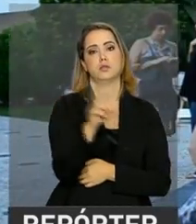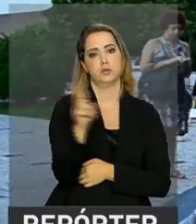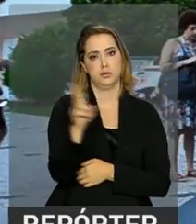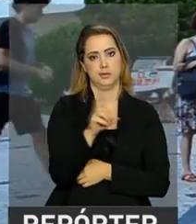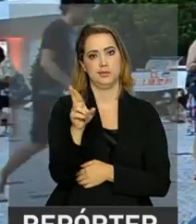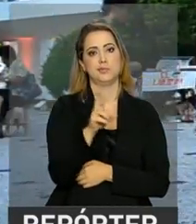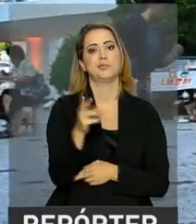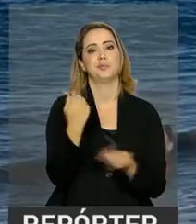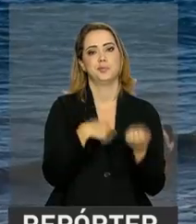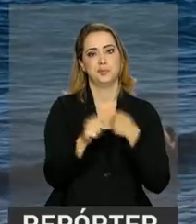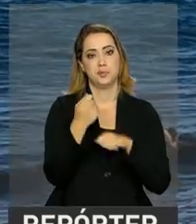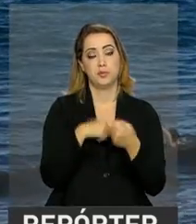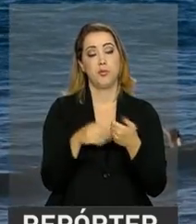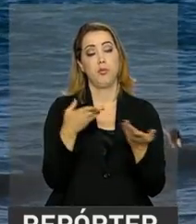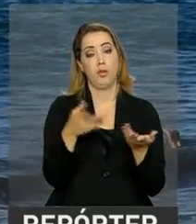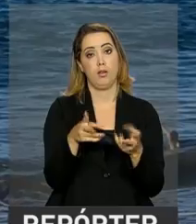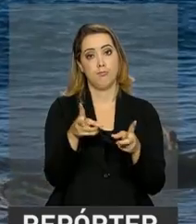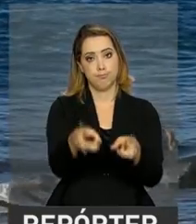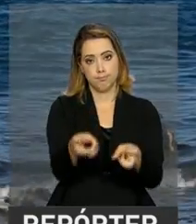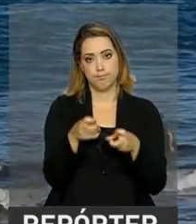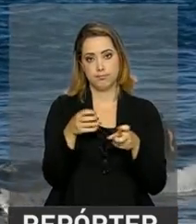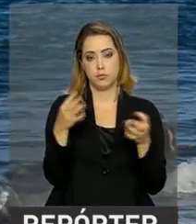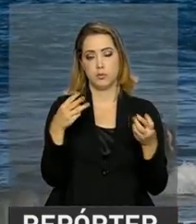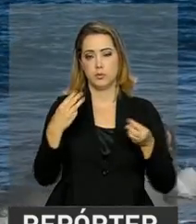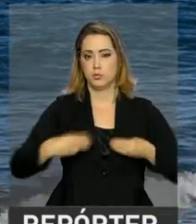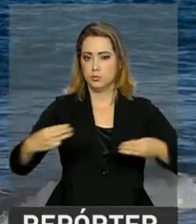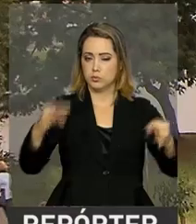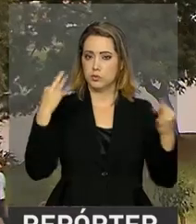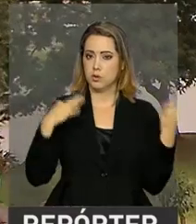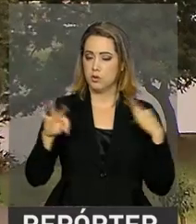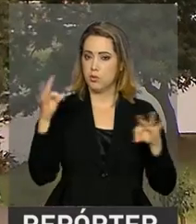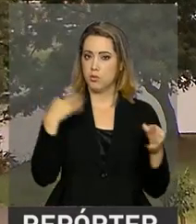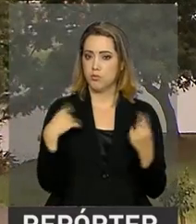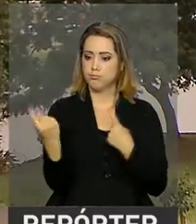economia. Nessa projeção do Ministério do Turismo, o feriado que deve ter